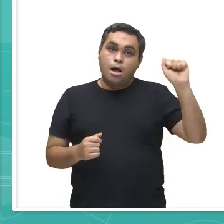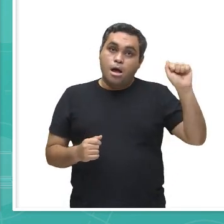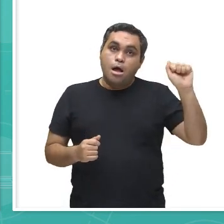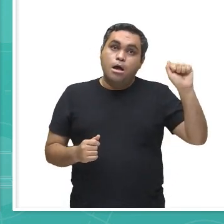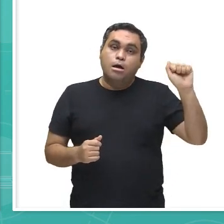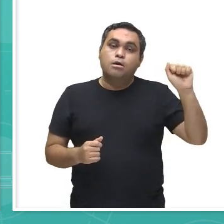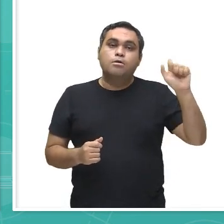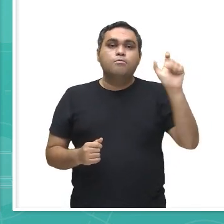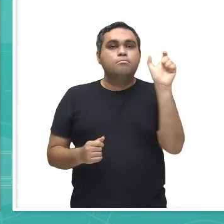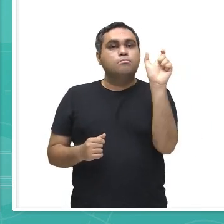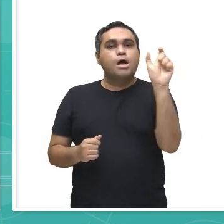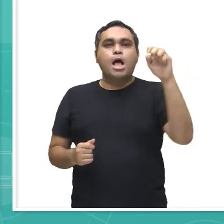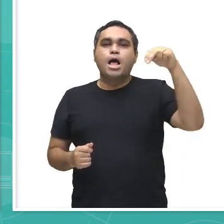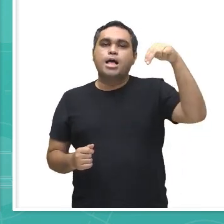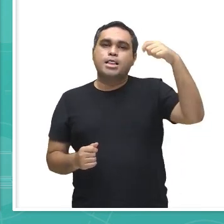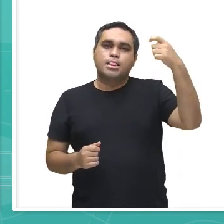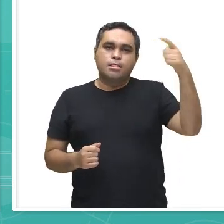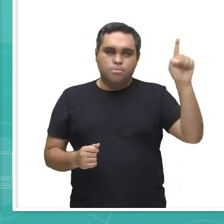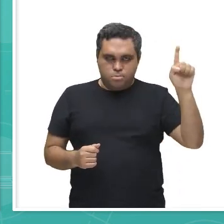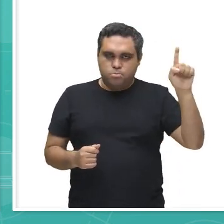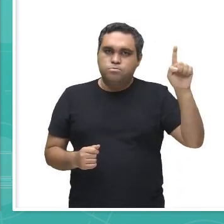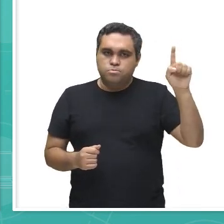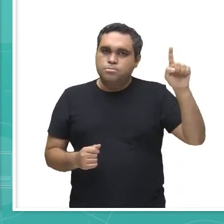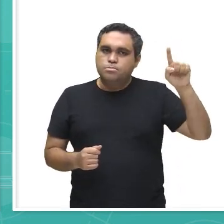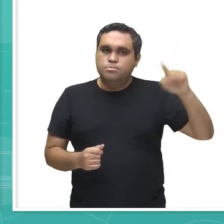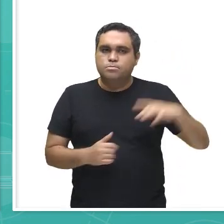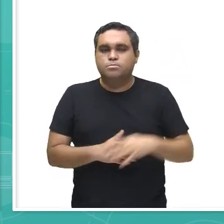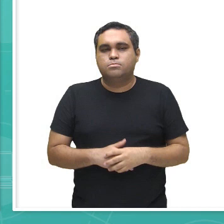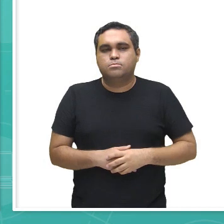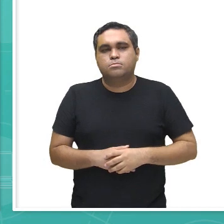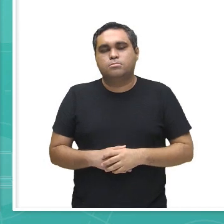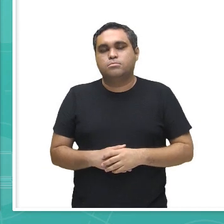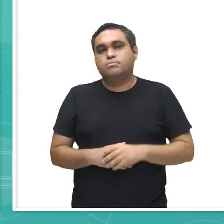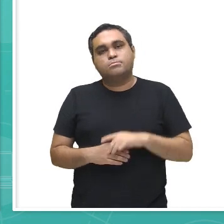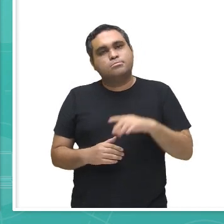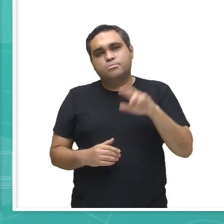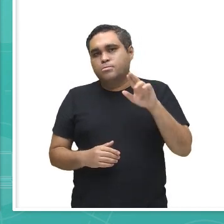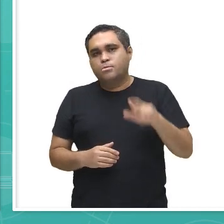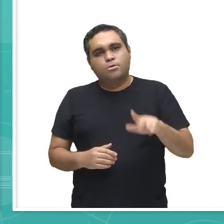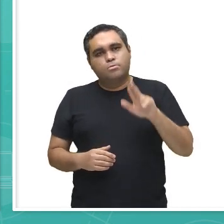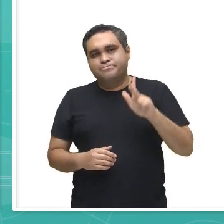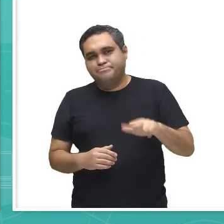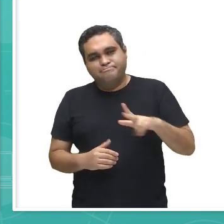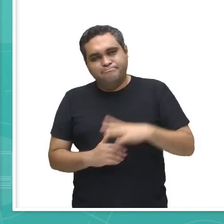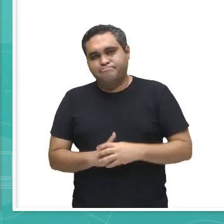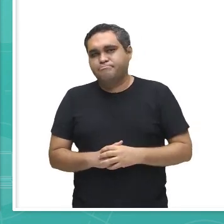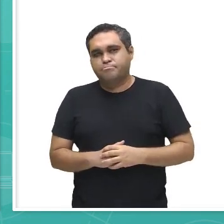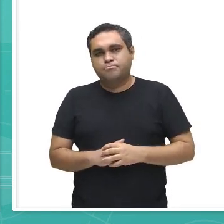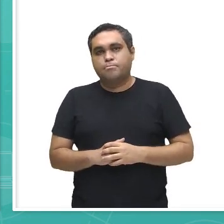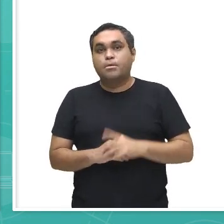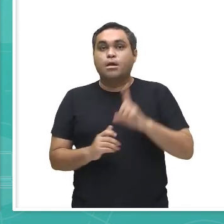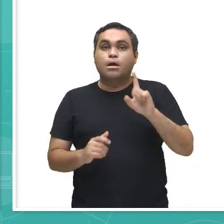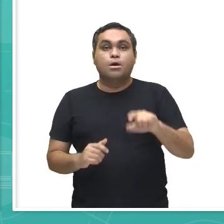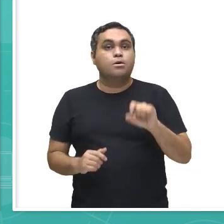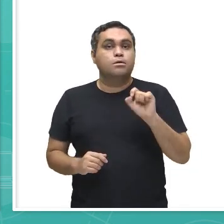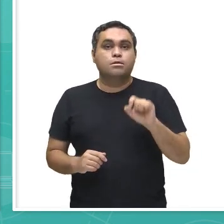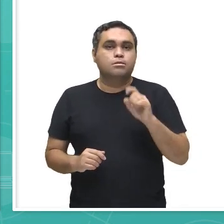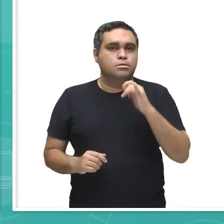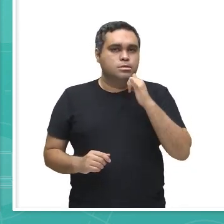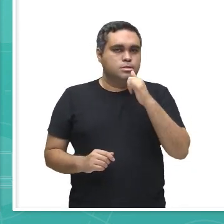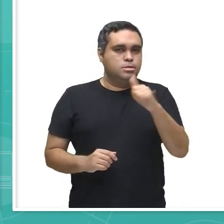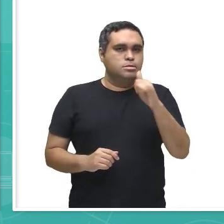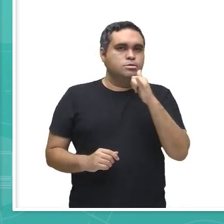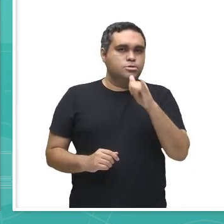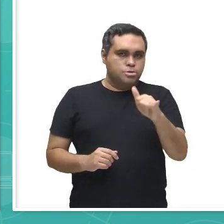ó, não, né? O som de uma música, ele não é matéria, ele é considerado o quê?